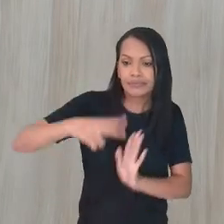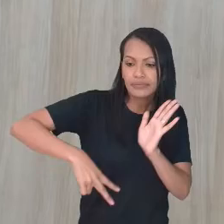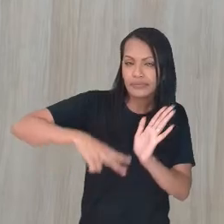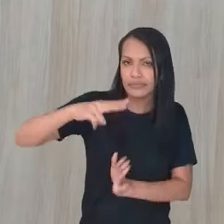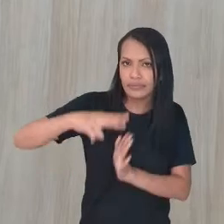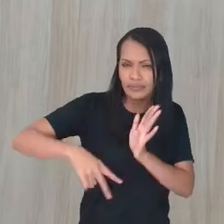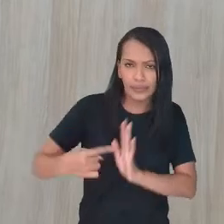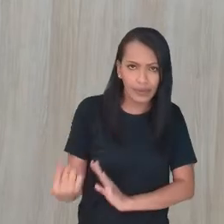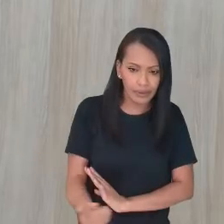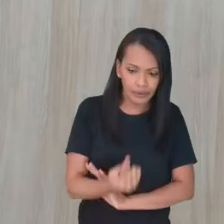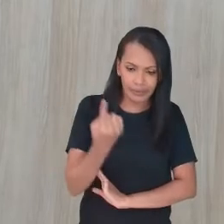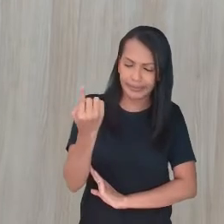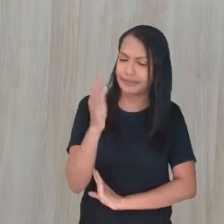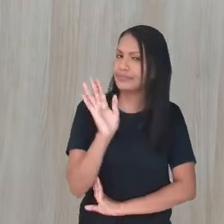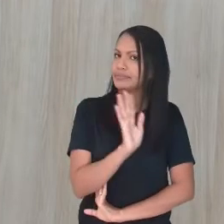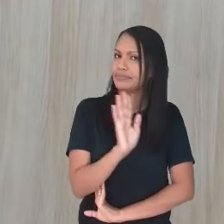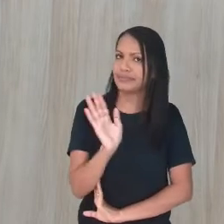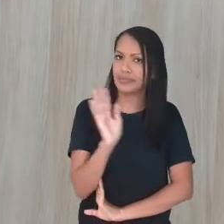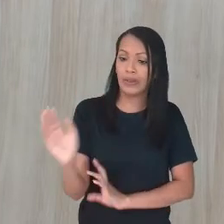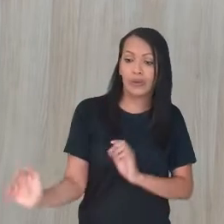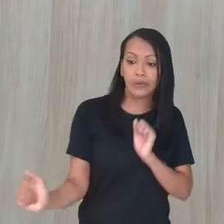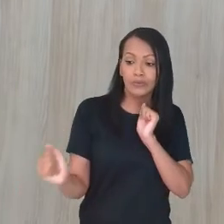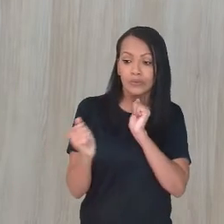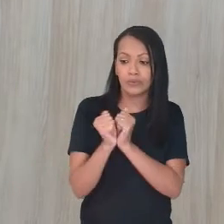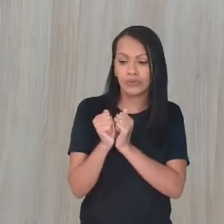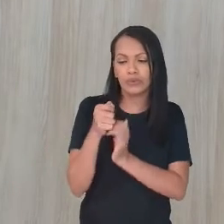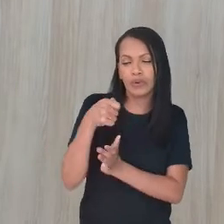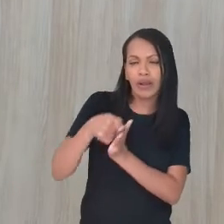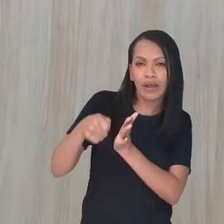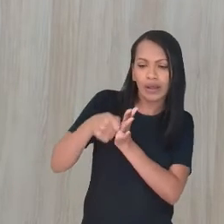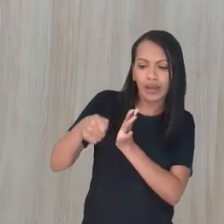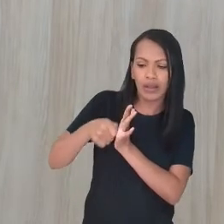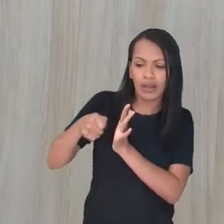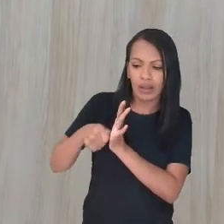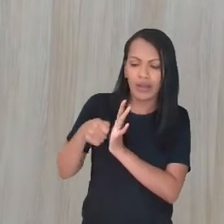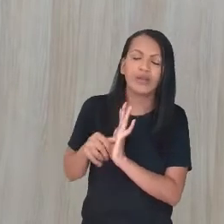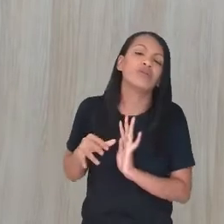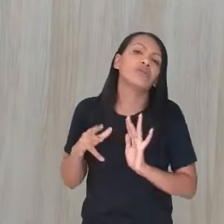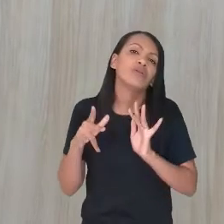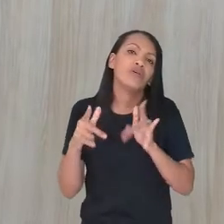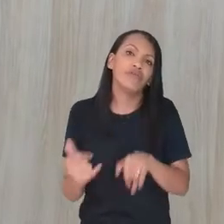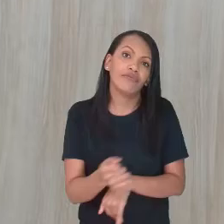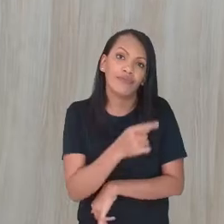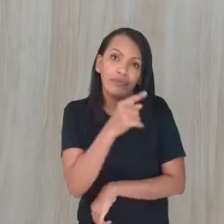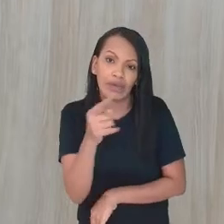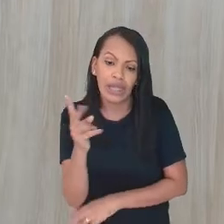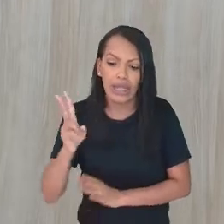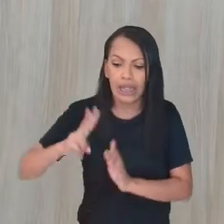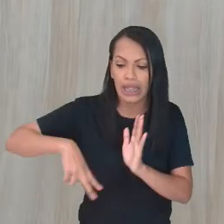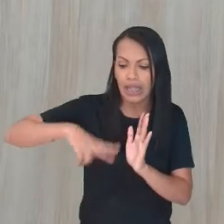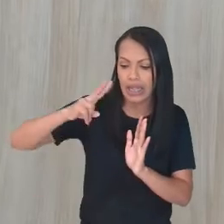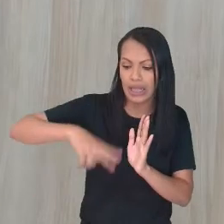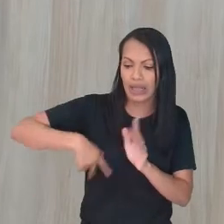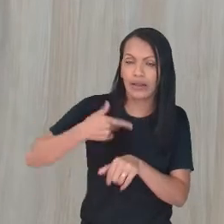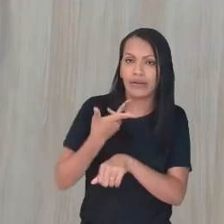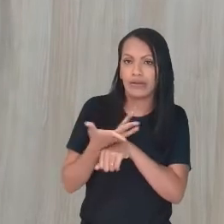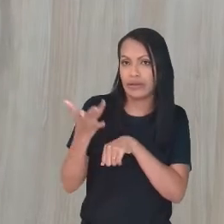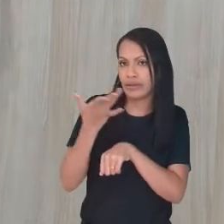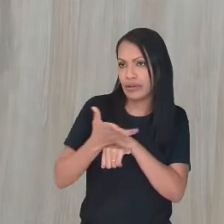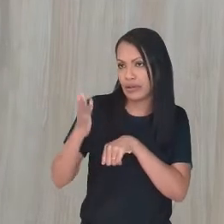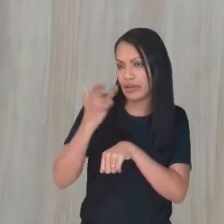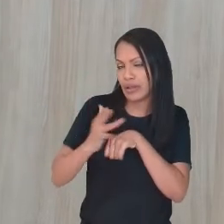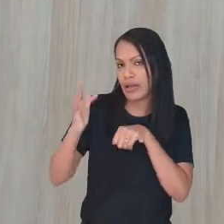tá? A leitura ela anda junto com a escrita. Então, toda vez que você está lendo, também você pode treinar essa parte